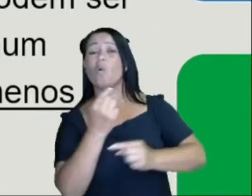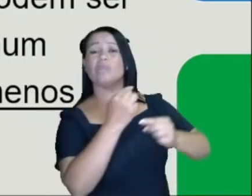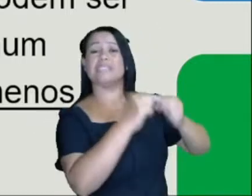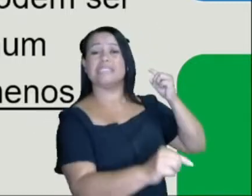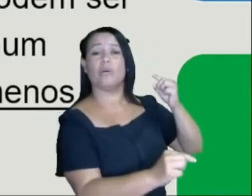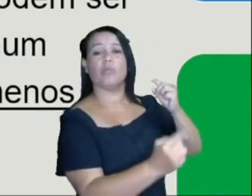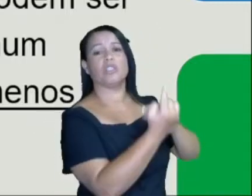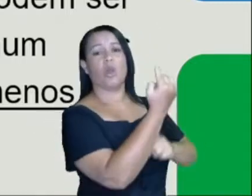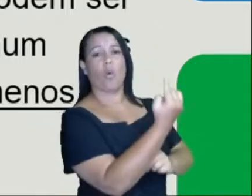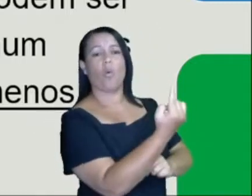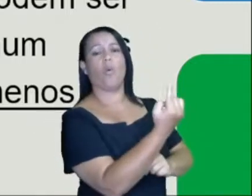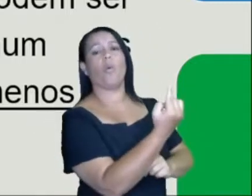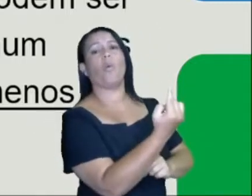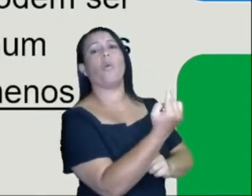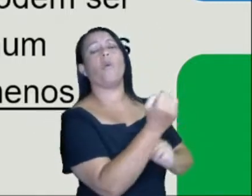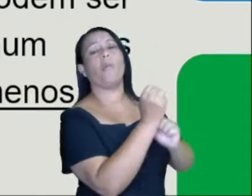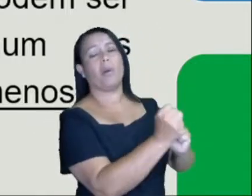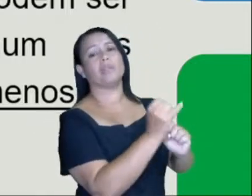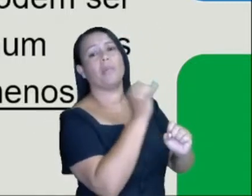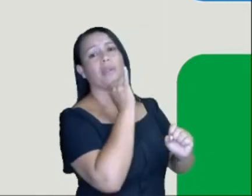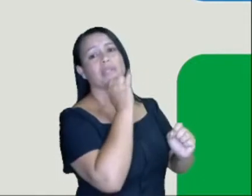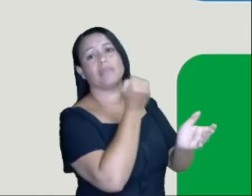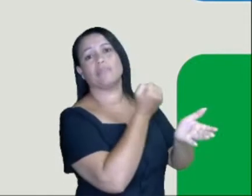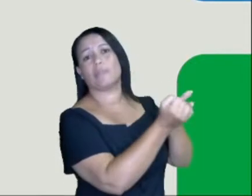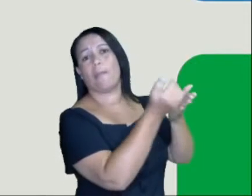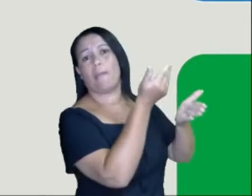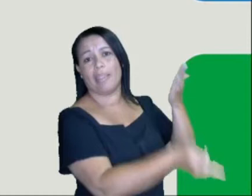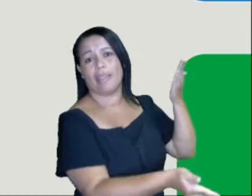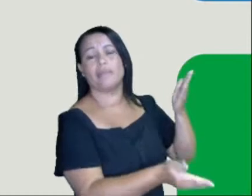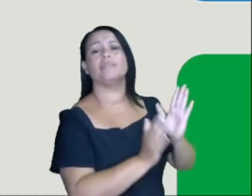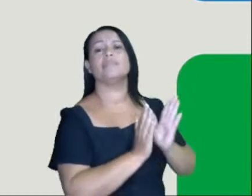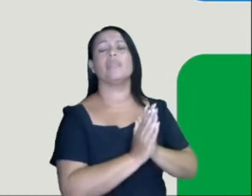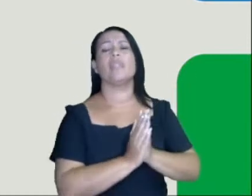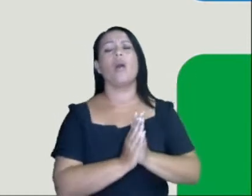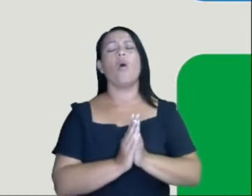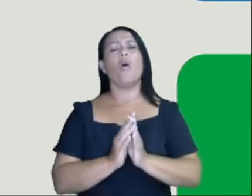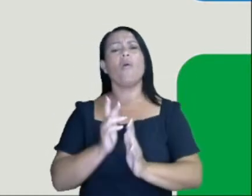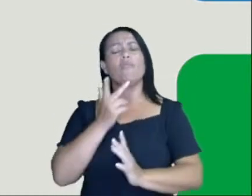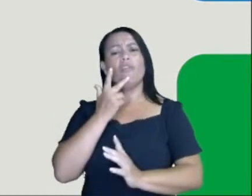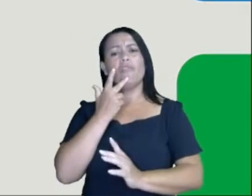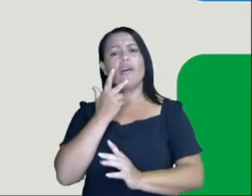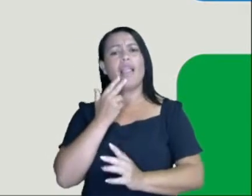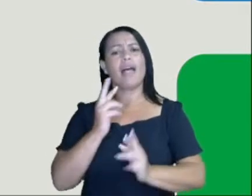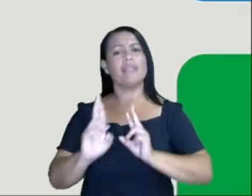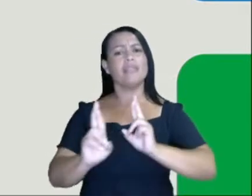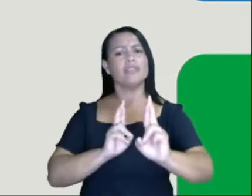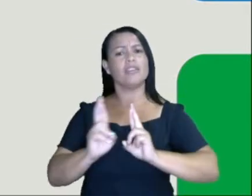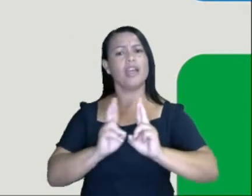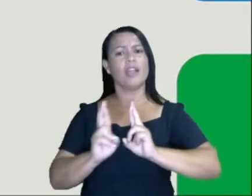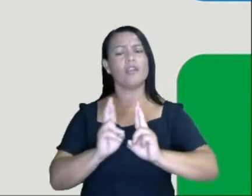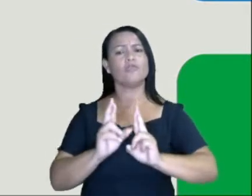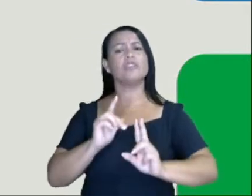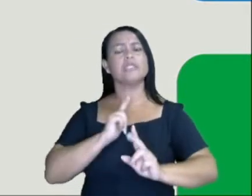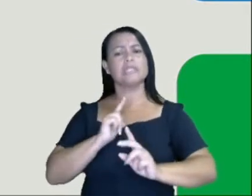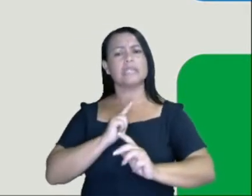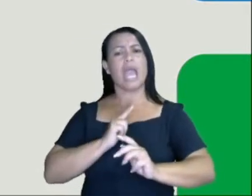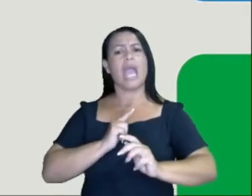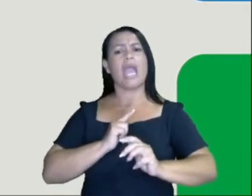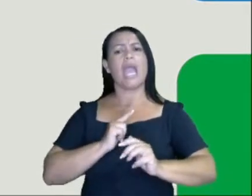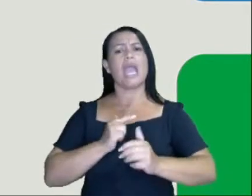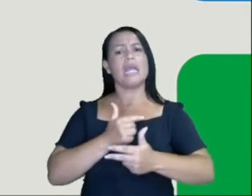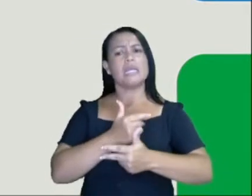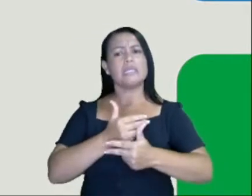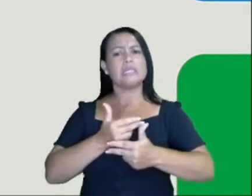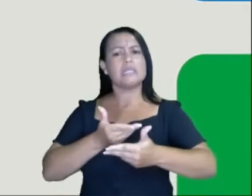menos um indivíduo se prejudica. Vou falar das relações que ocorrem entre seres da mesma